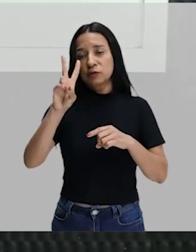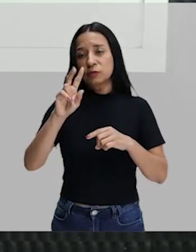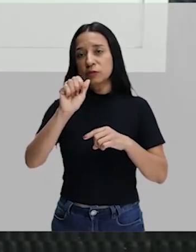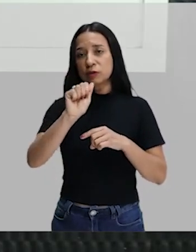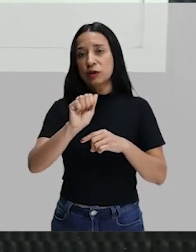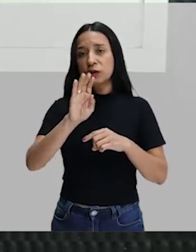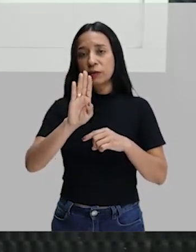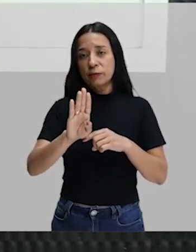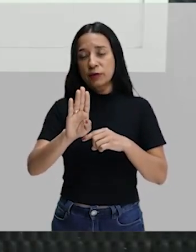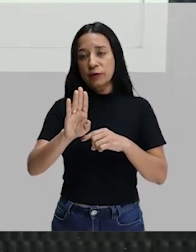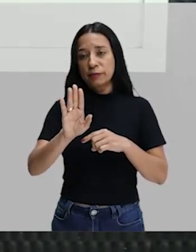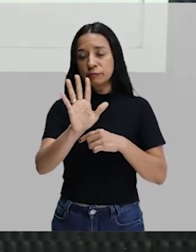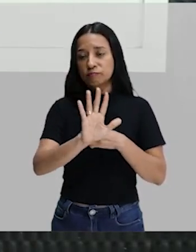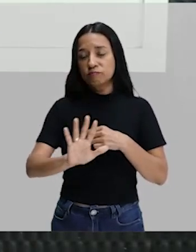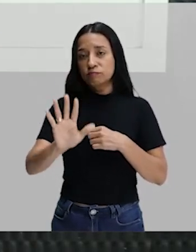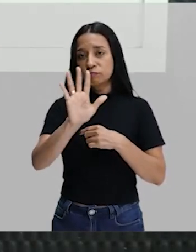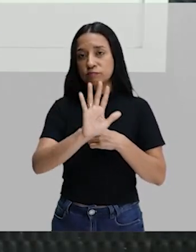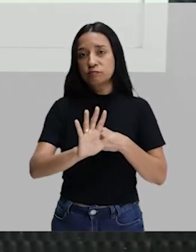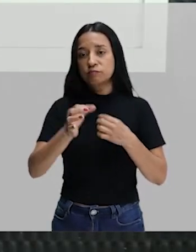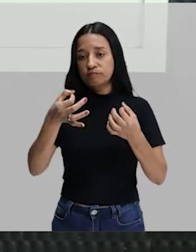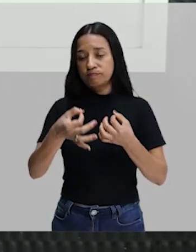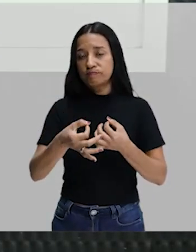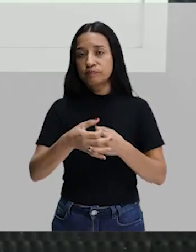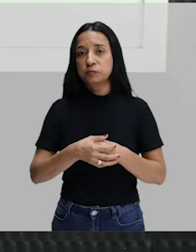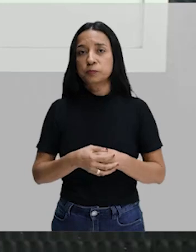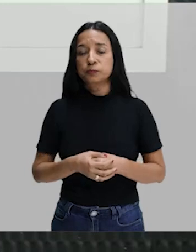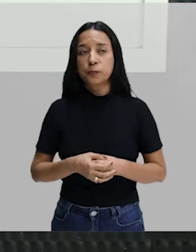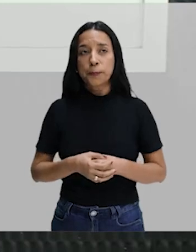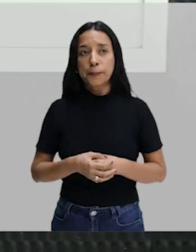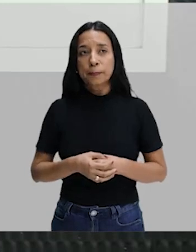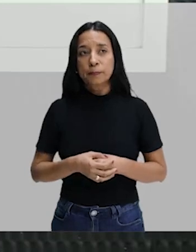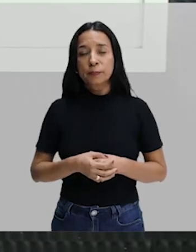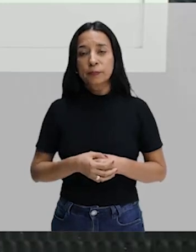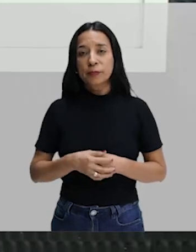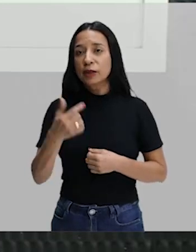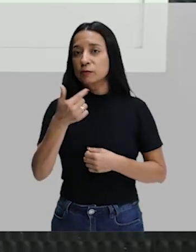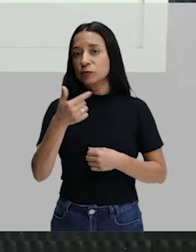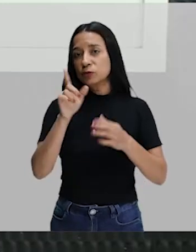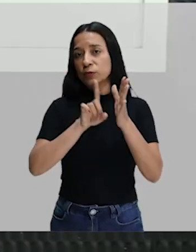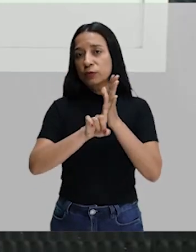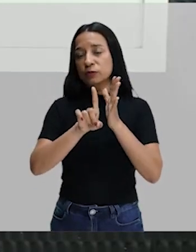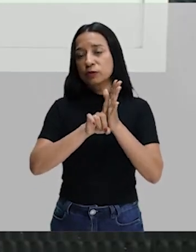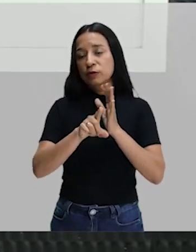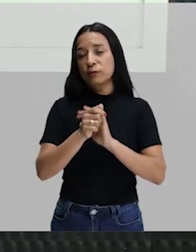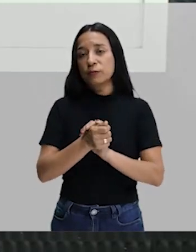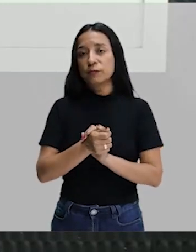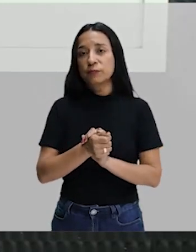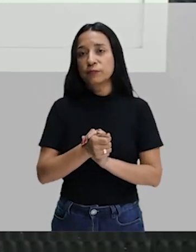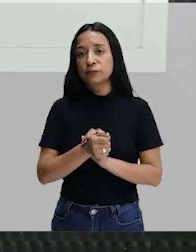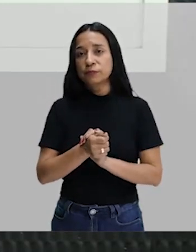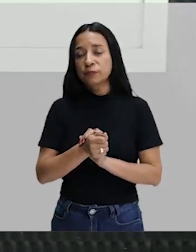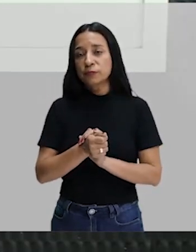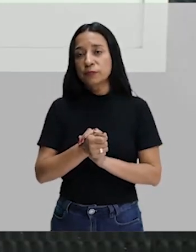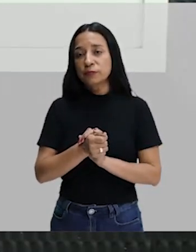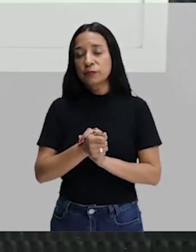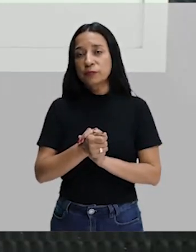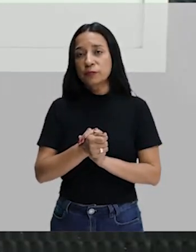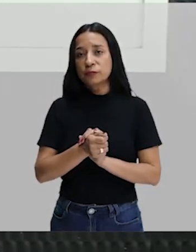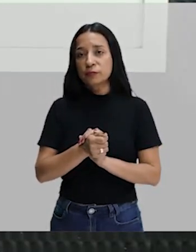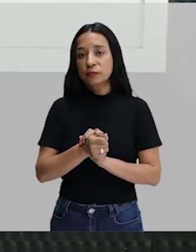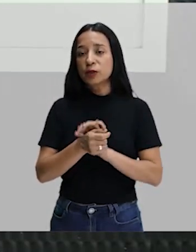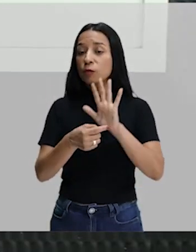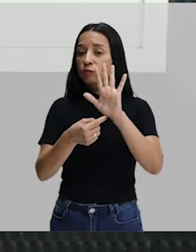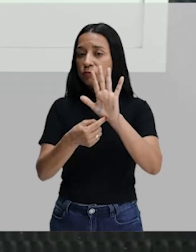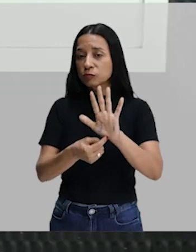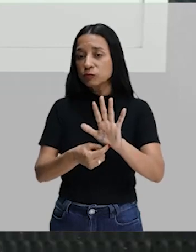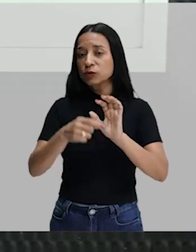b nessa situação. Certinho? Vamos para a segunda questão. Determine mn na identidade.